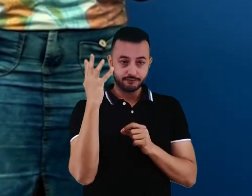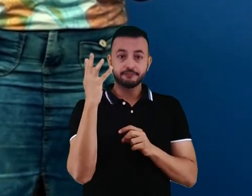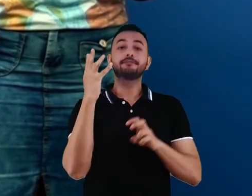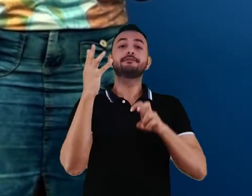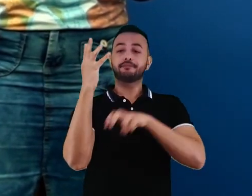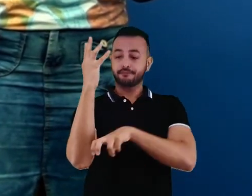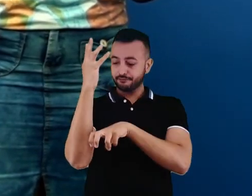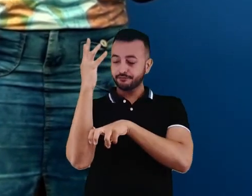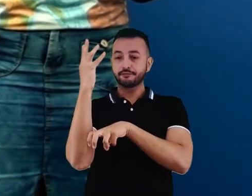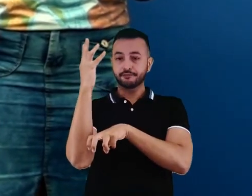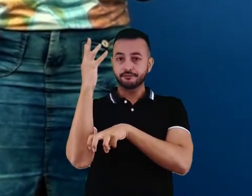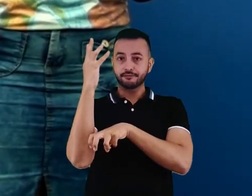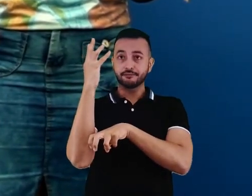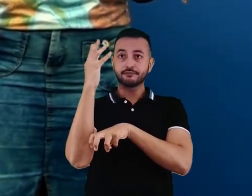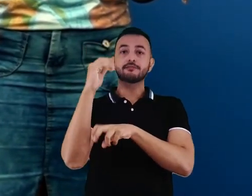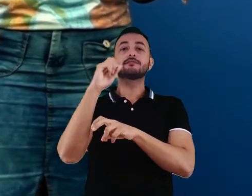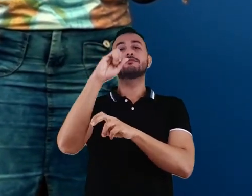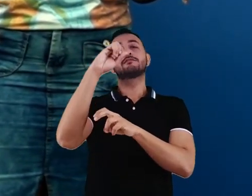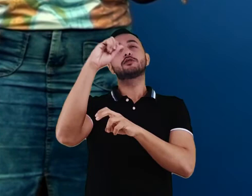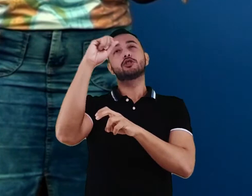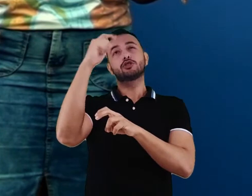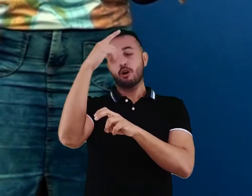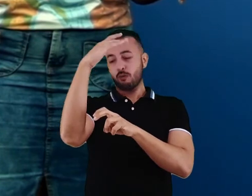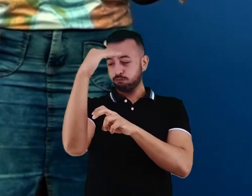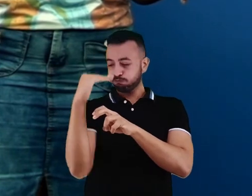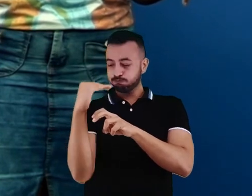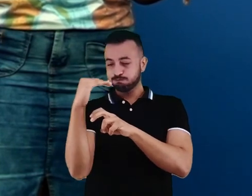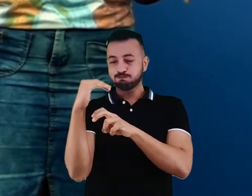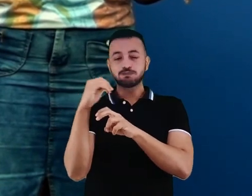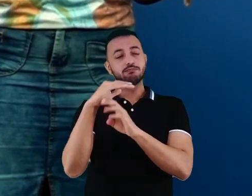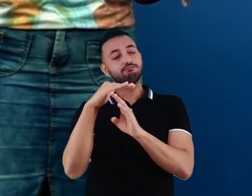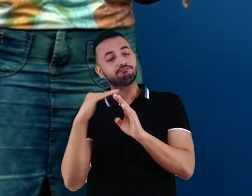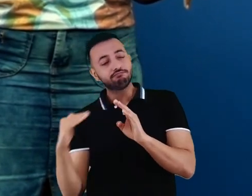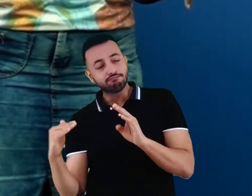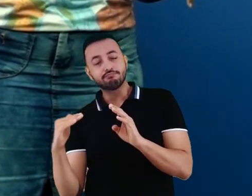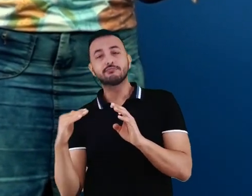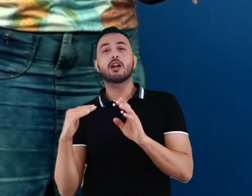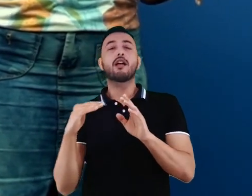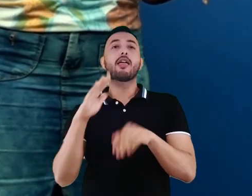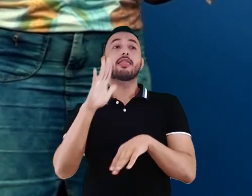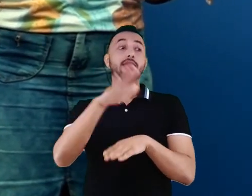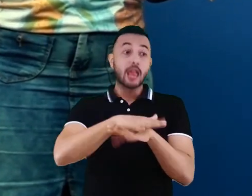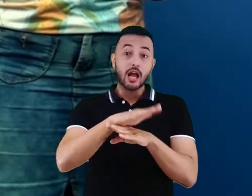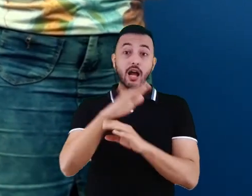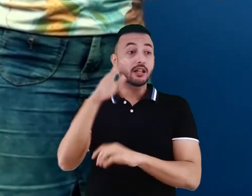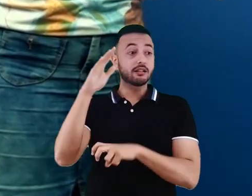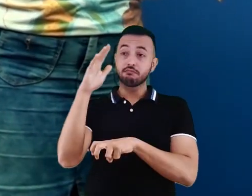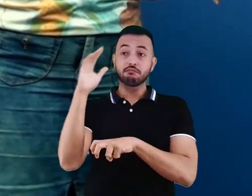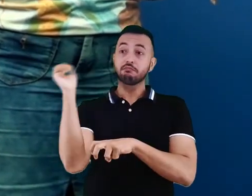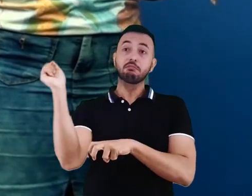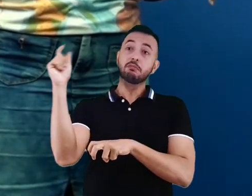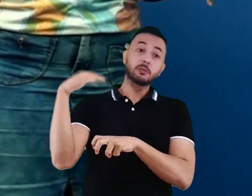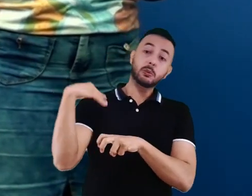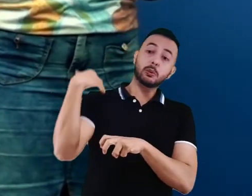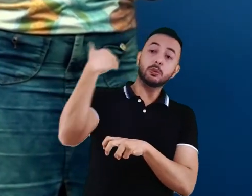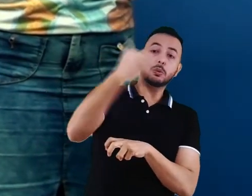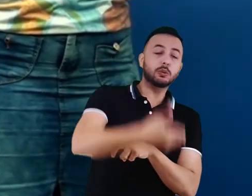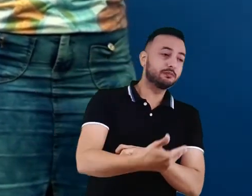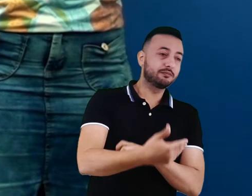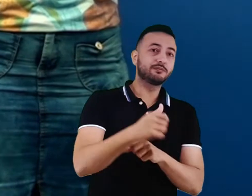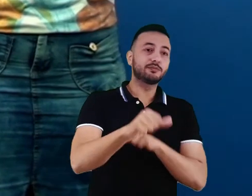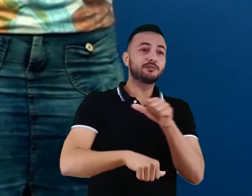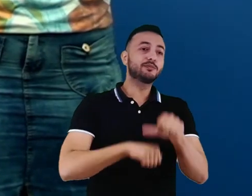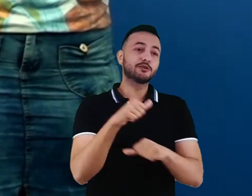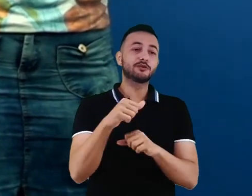manhã. Que quando for de tarde, aquela sombra não vai estar mais ali. Você vai ficar com calor, porque a sombra vai estar do outro lado da árvore, porque